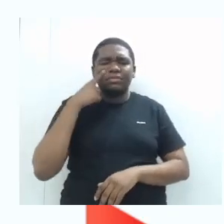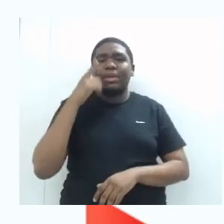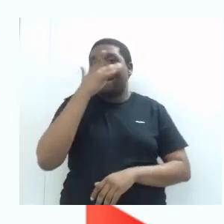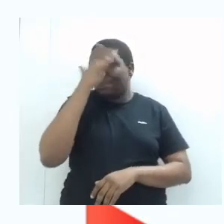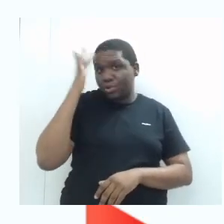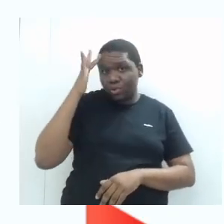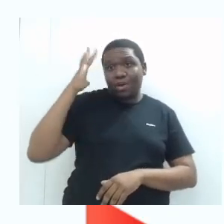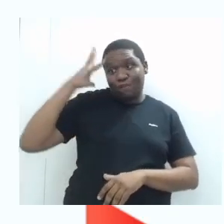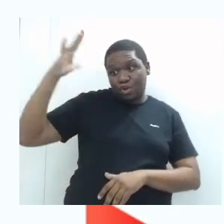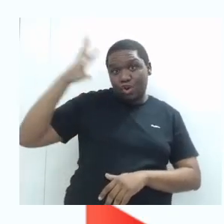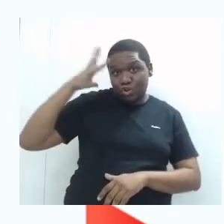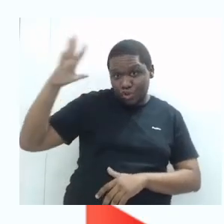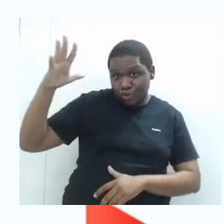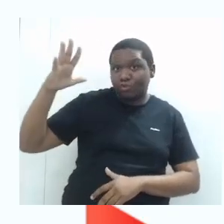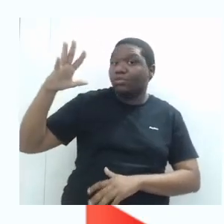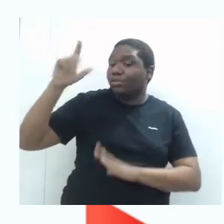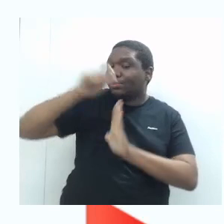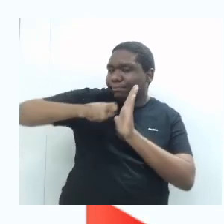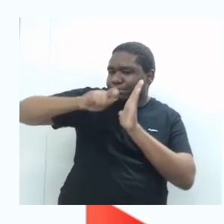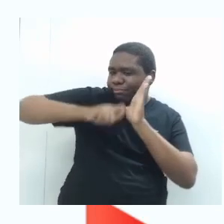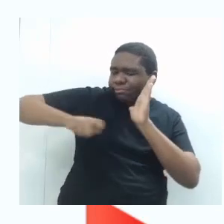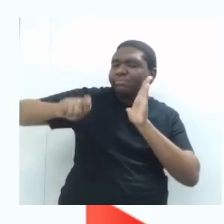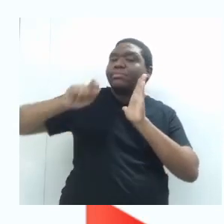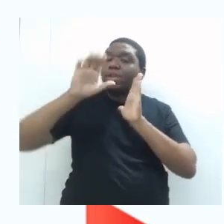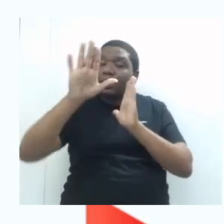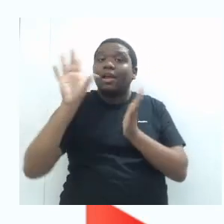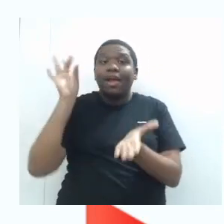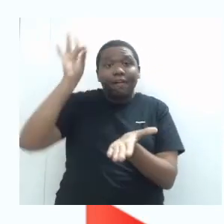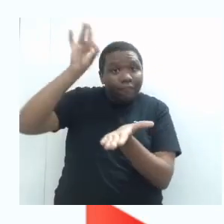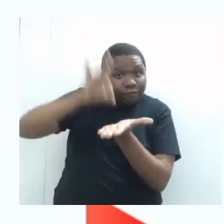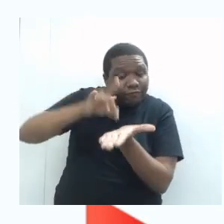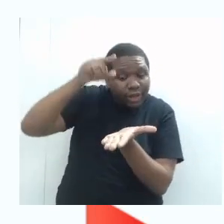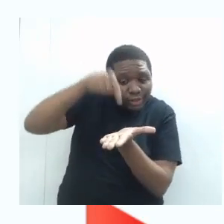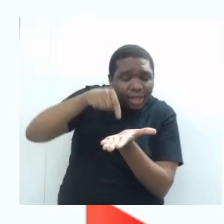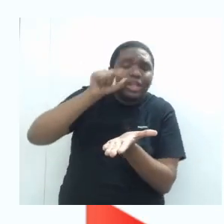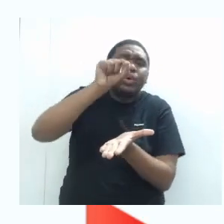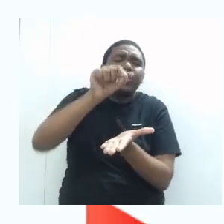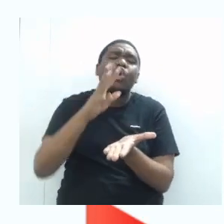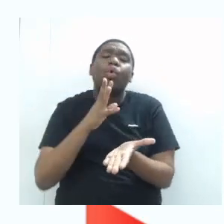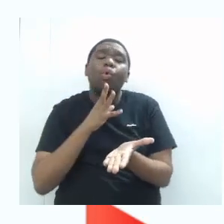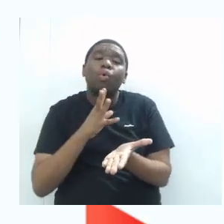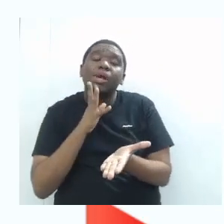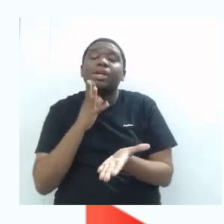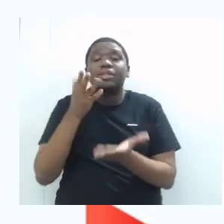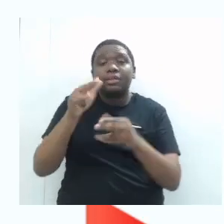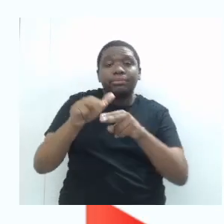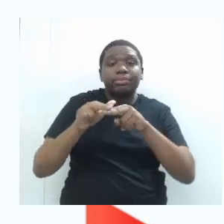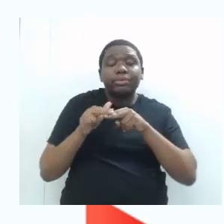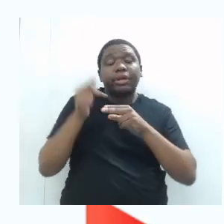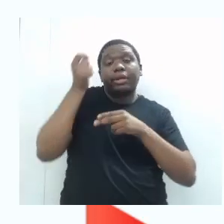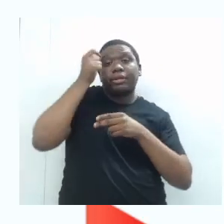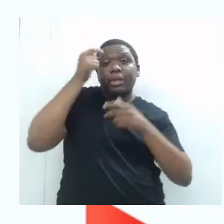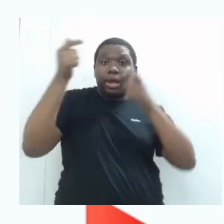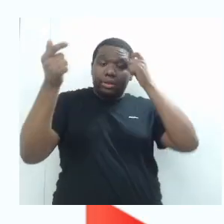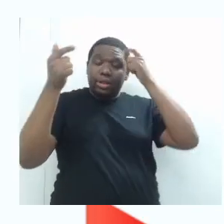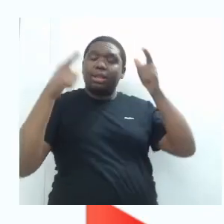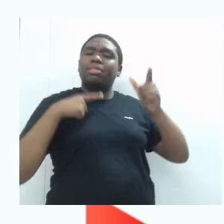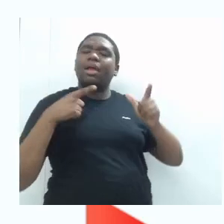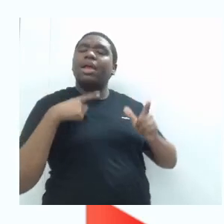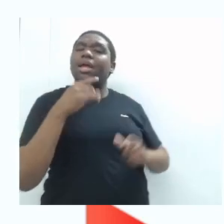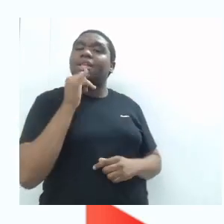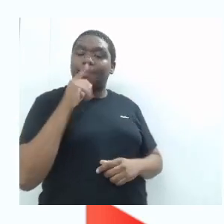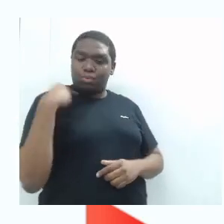idealistas, a realidade é conhecida por meio dessas ideias, ou seja, o contato dos